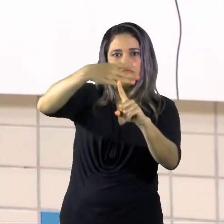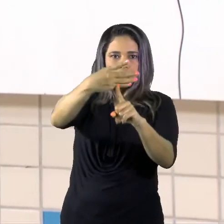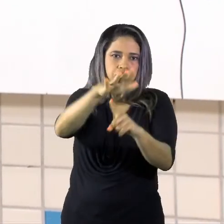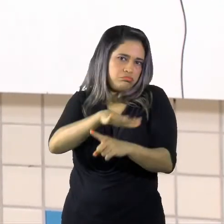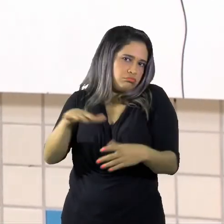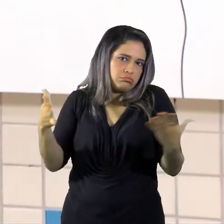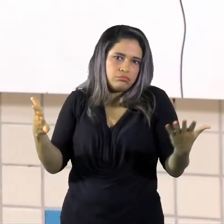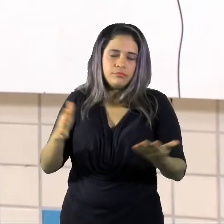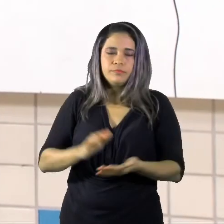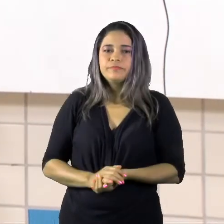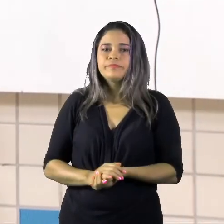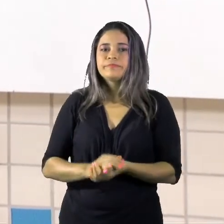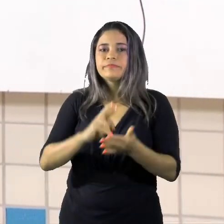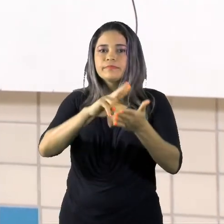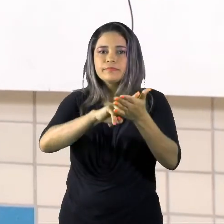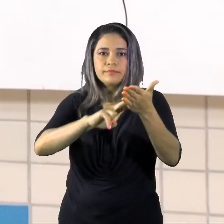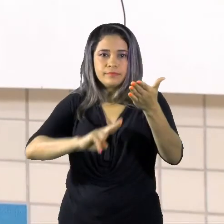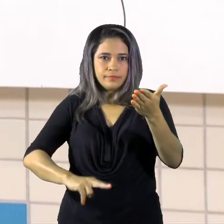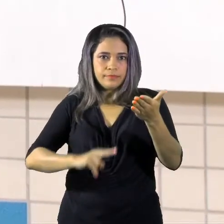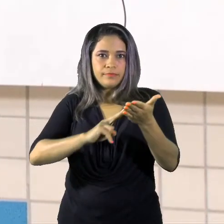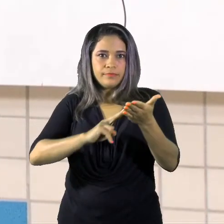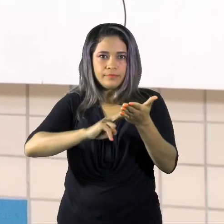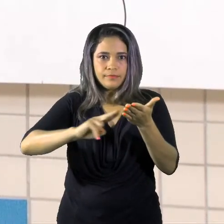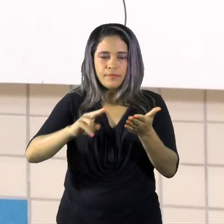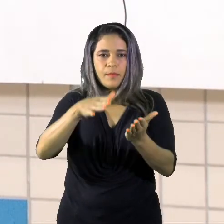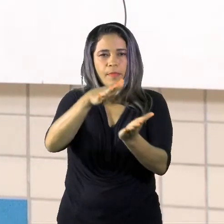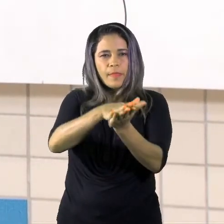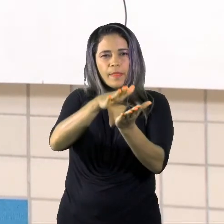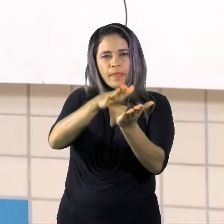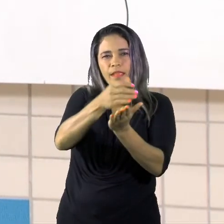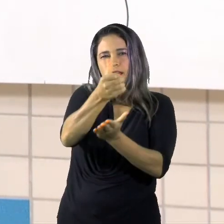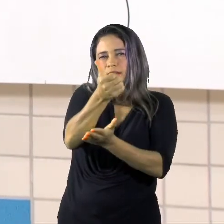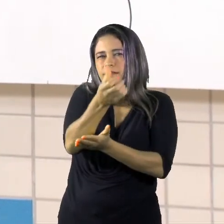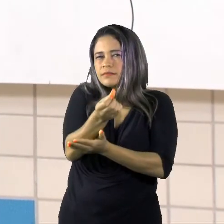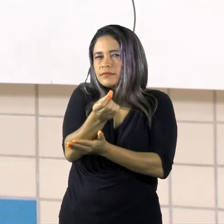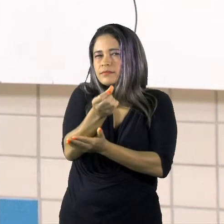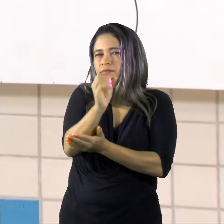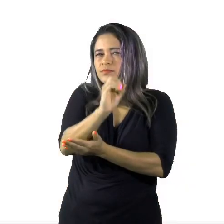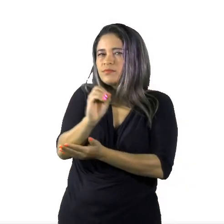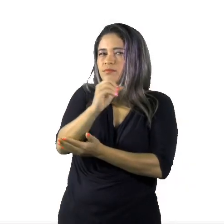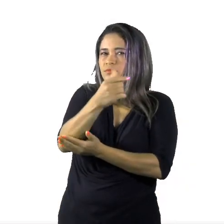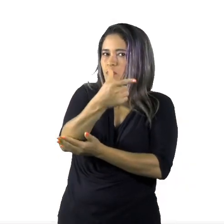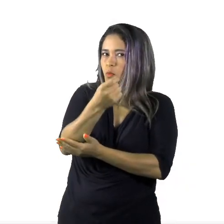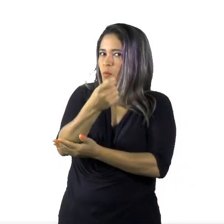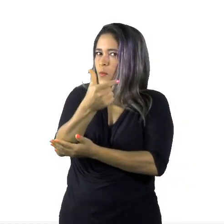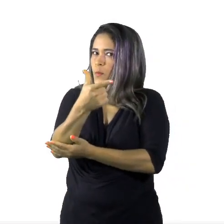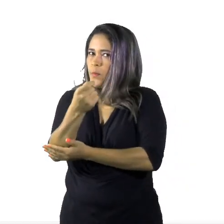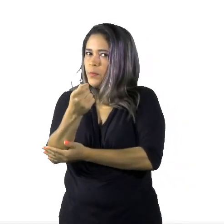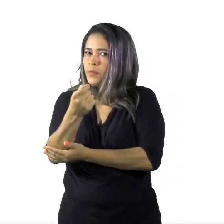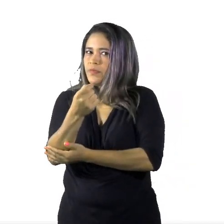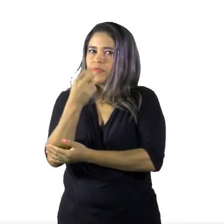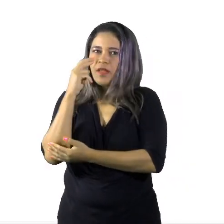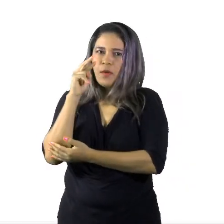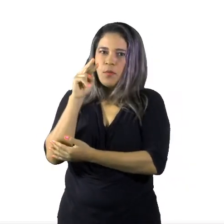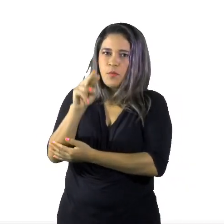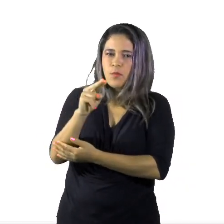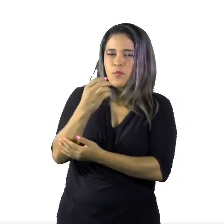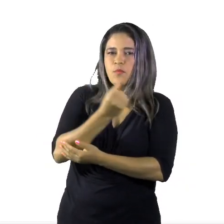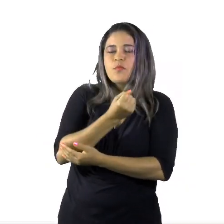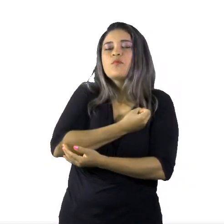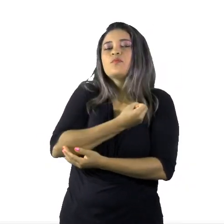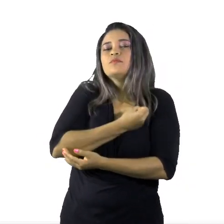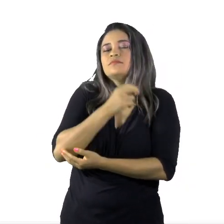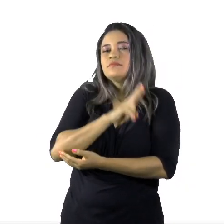Na carta do leitor, Palmas, 16 de outubro de 2020, a professora utilizou numerais para indicar o quê?